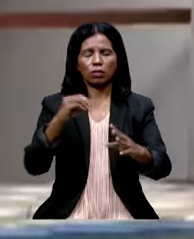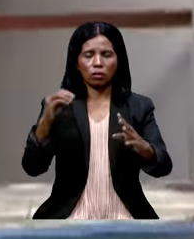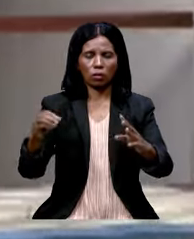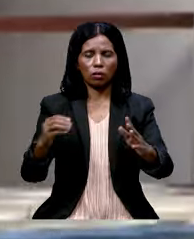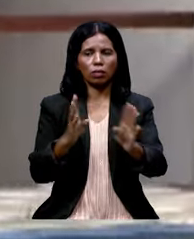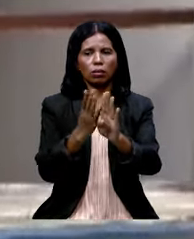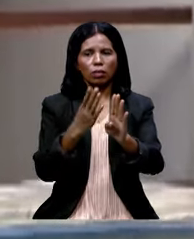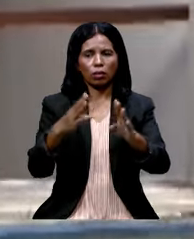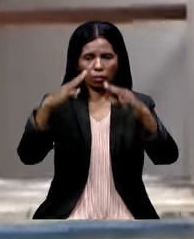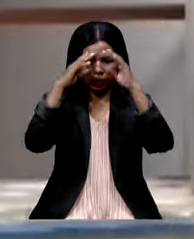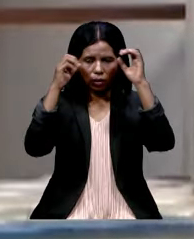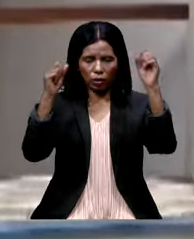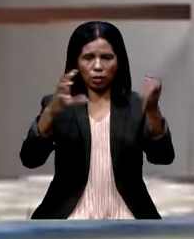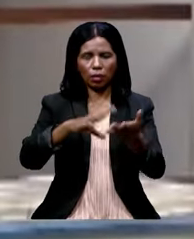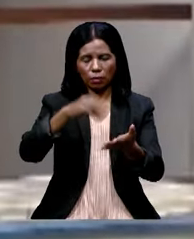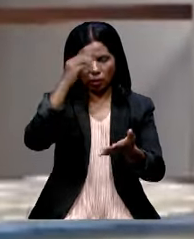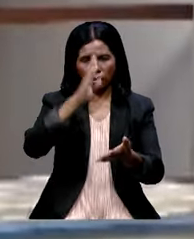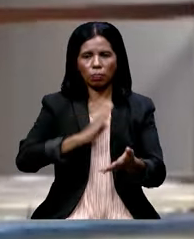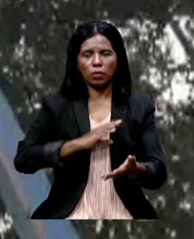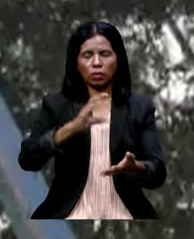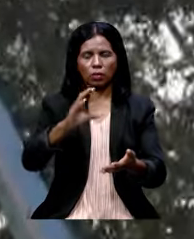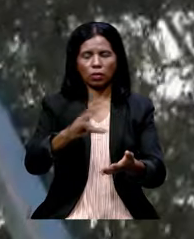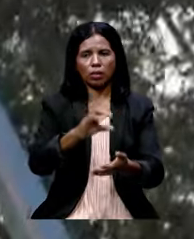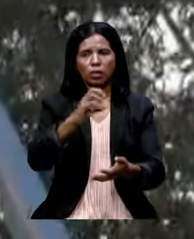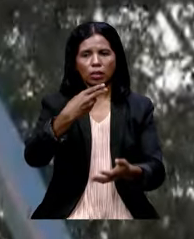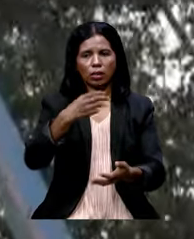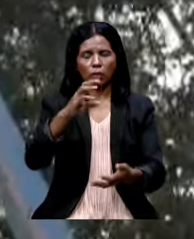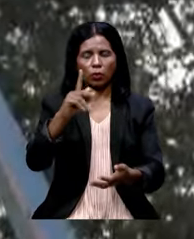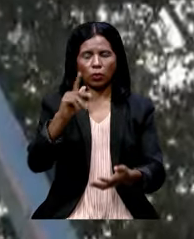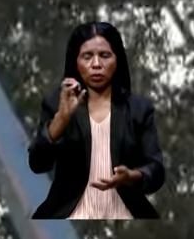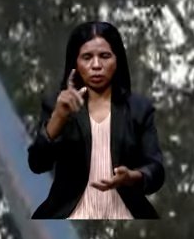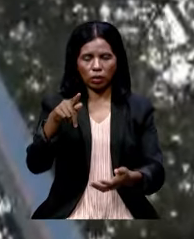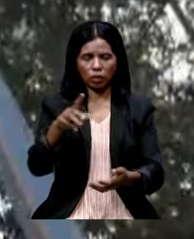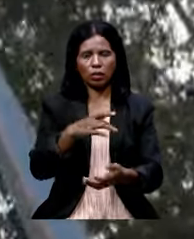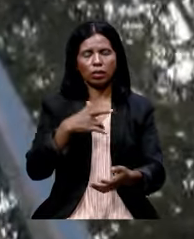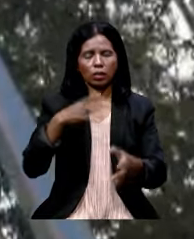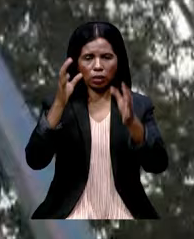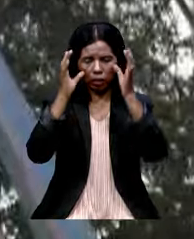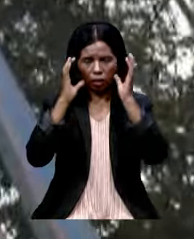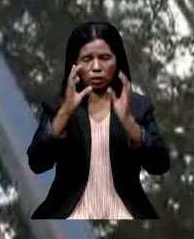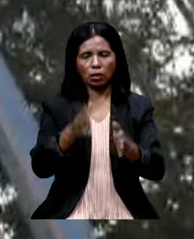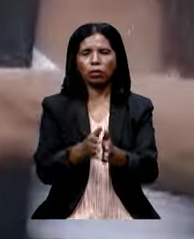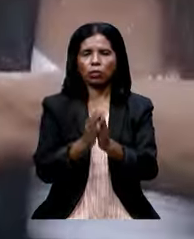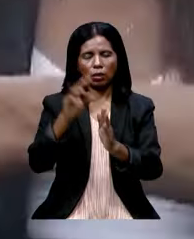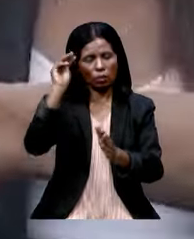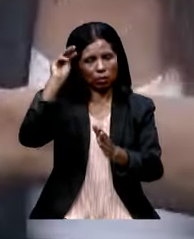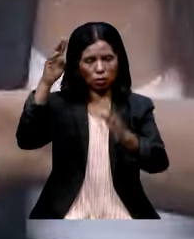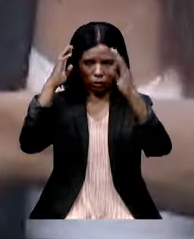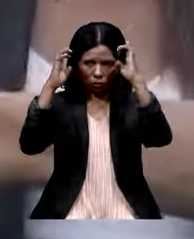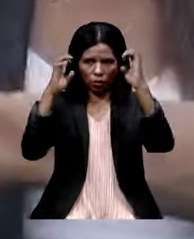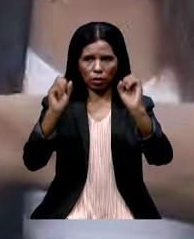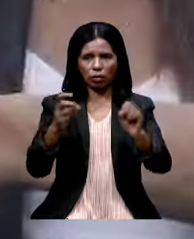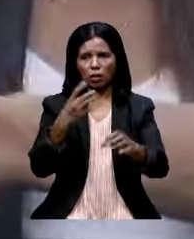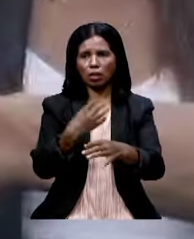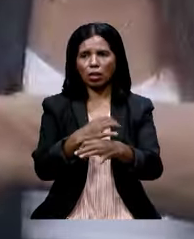Presidente Centro Comunitário Aprendizagem Balcão, Hipólito Ximenez sente triste o acontecimento, né? No uso do Ministério da Educação, a